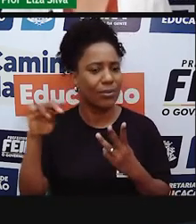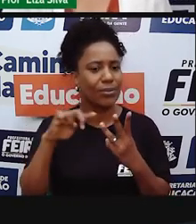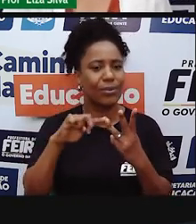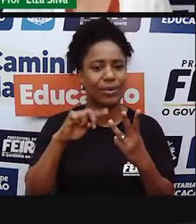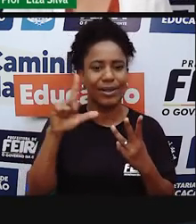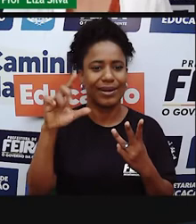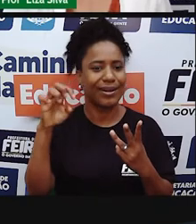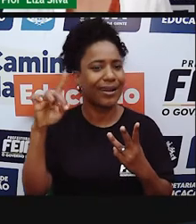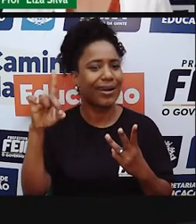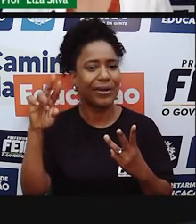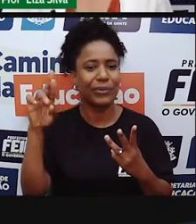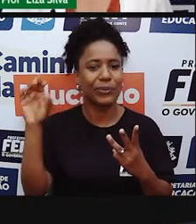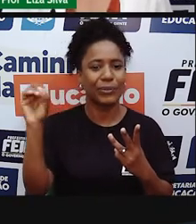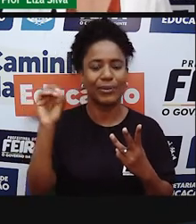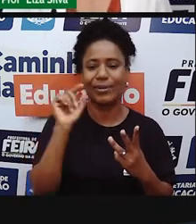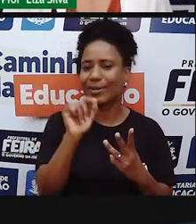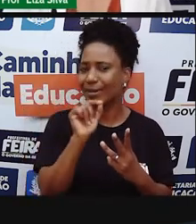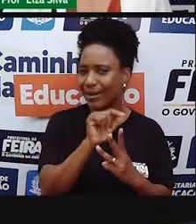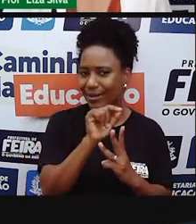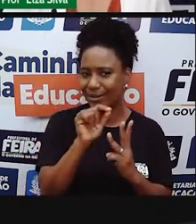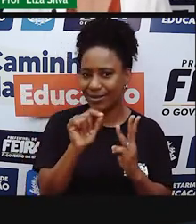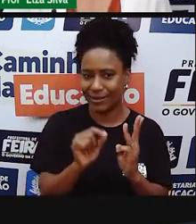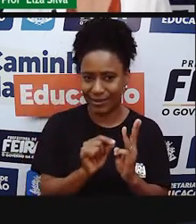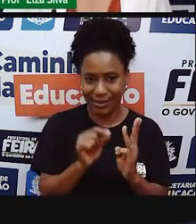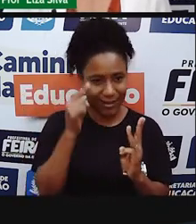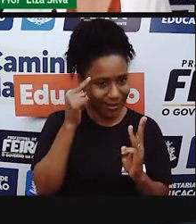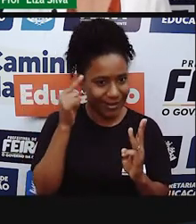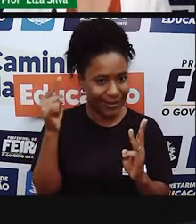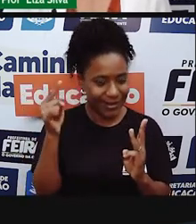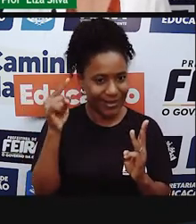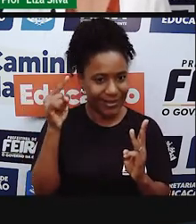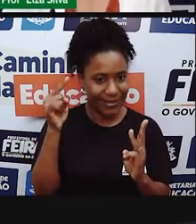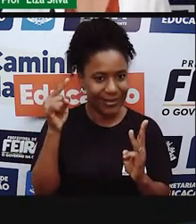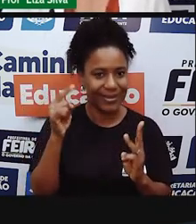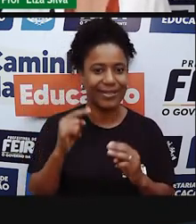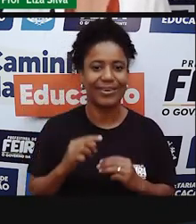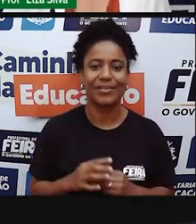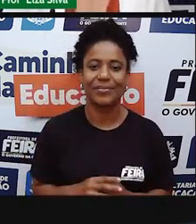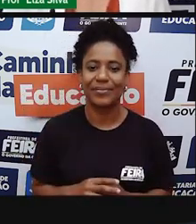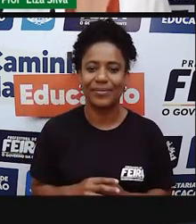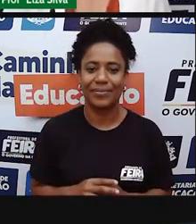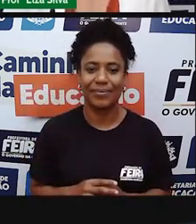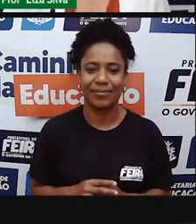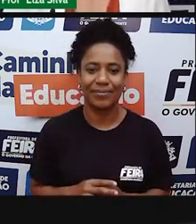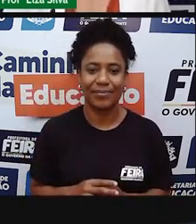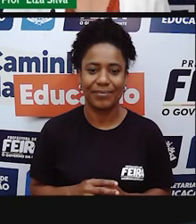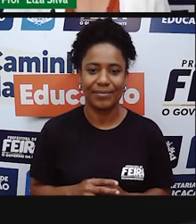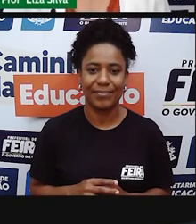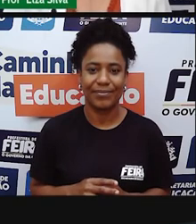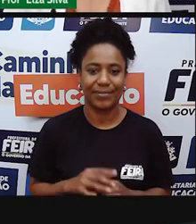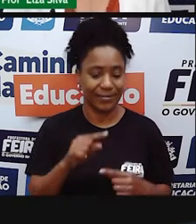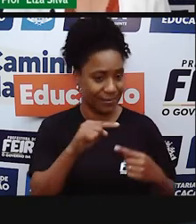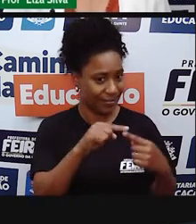árvore genealógica. They are Alex's cousins. They are Alex's